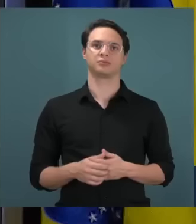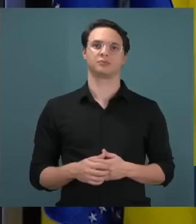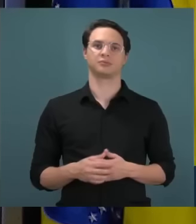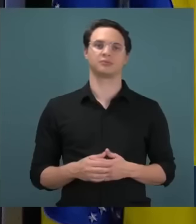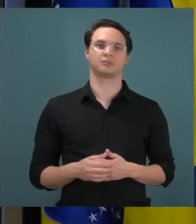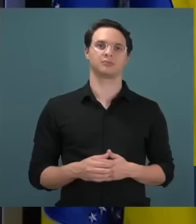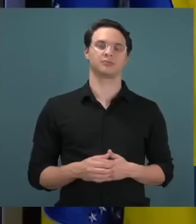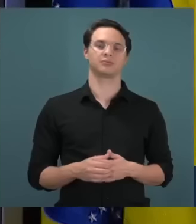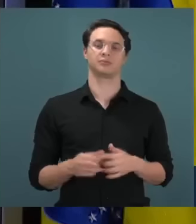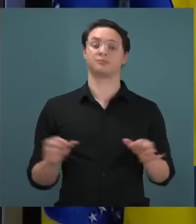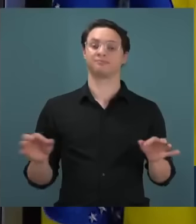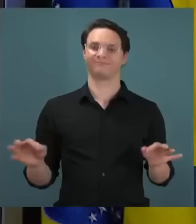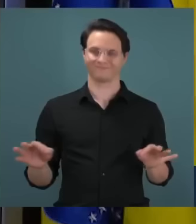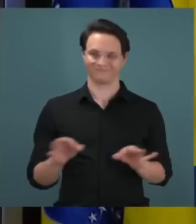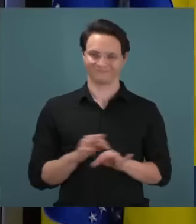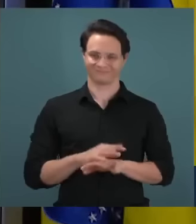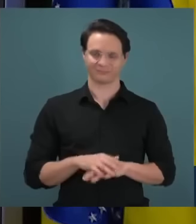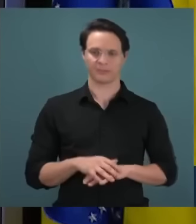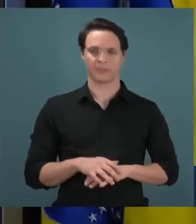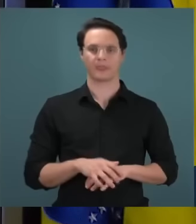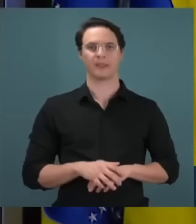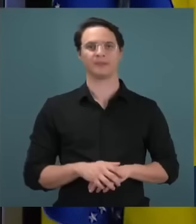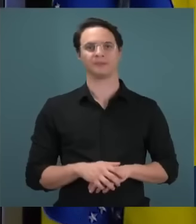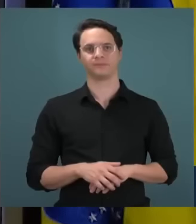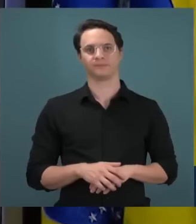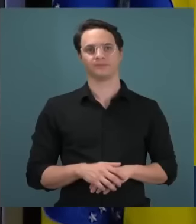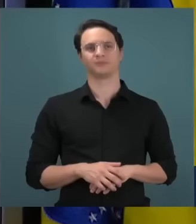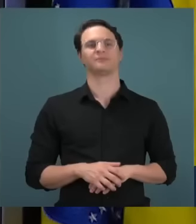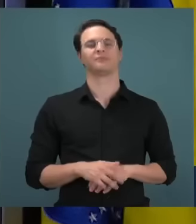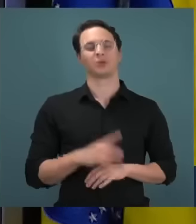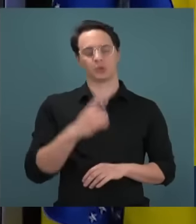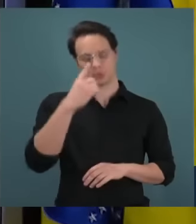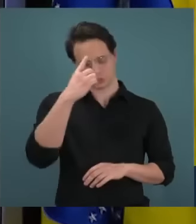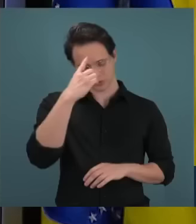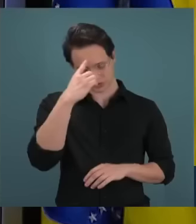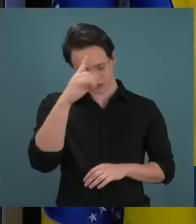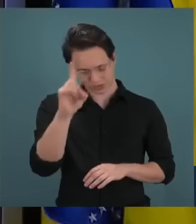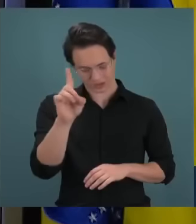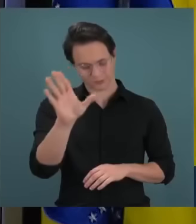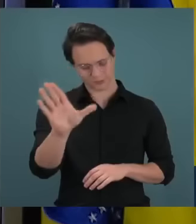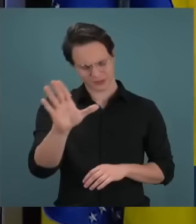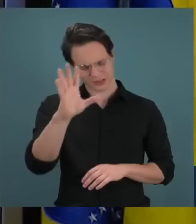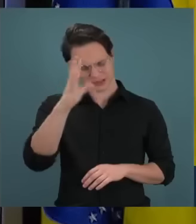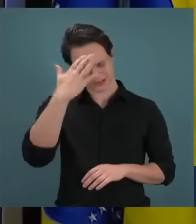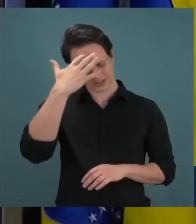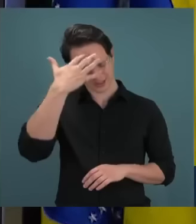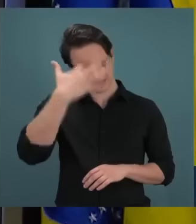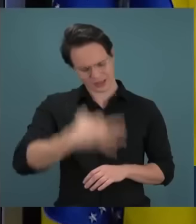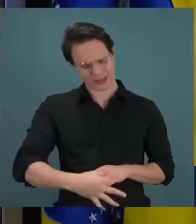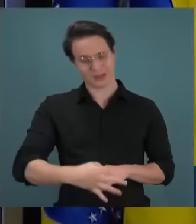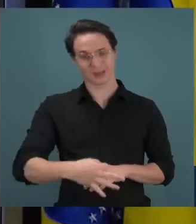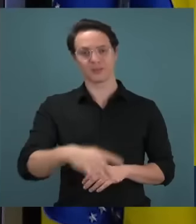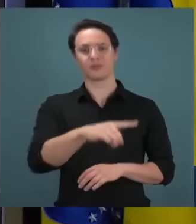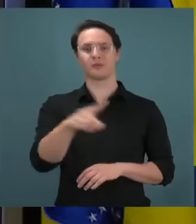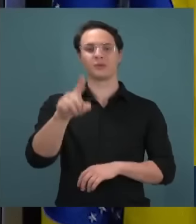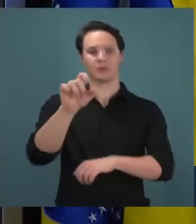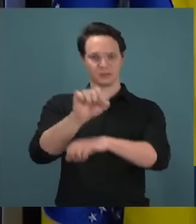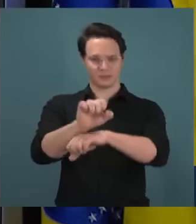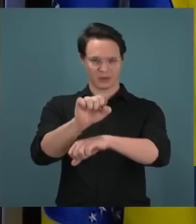Pronto. Mas um dia, você pode ter certeza, alguns vão preferir esperar sentado, mas eu